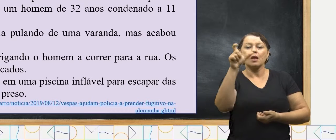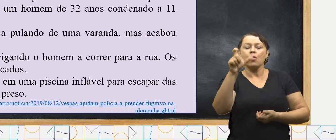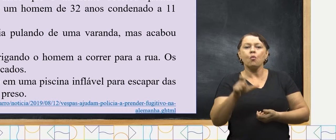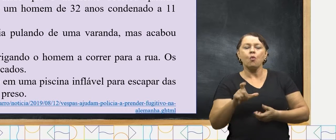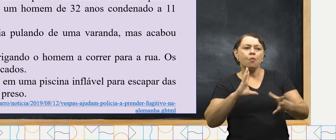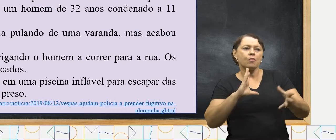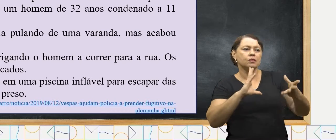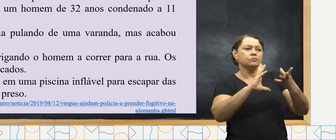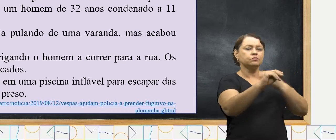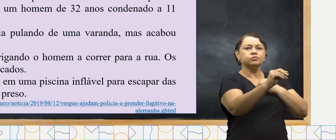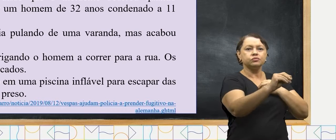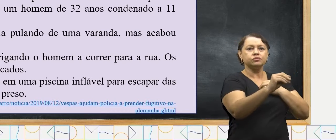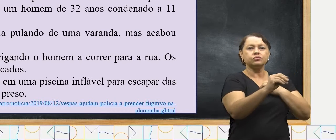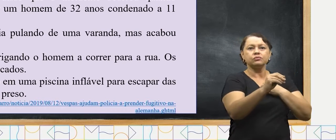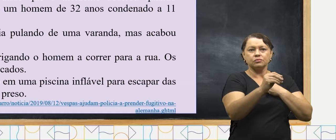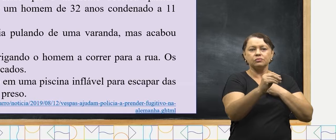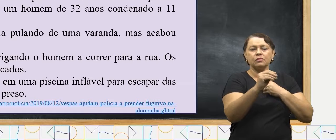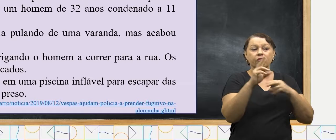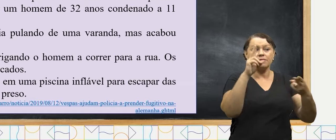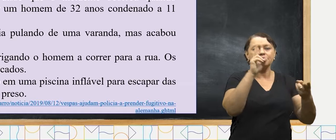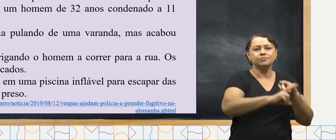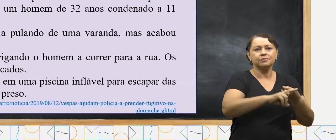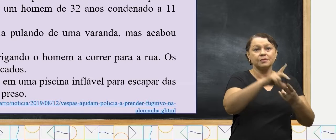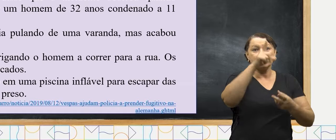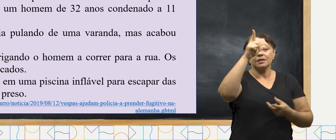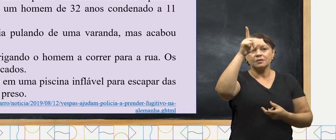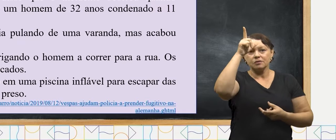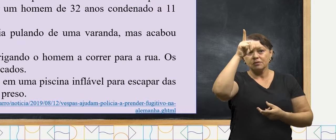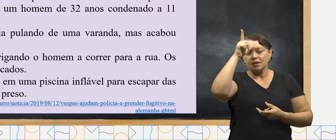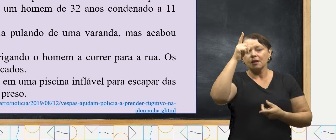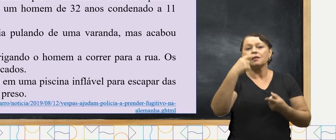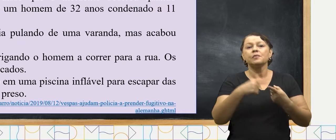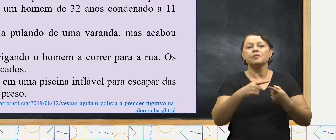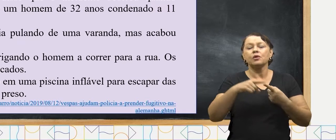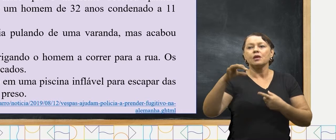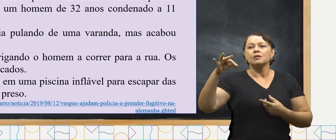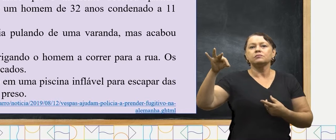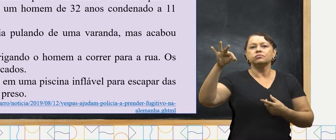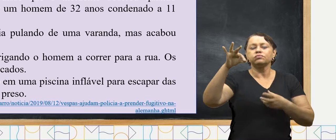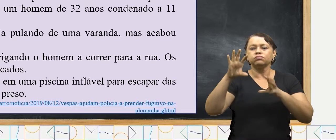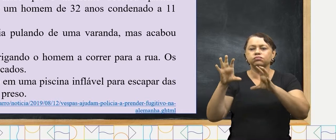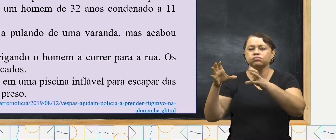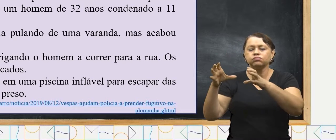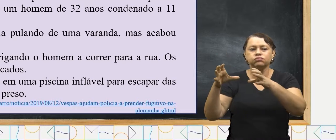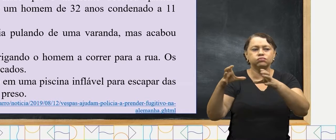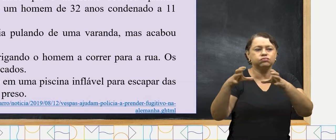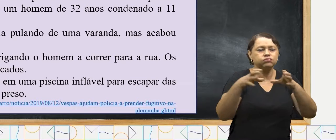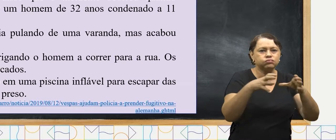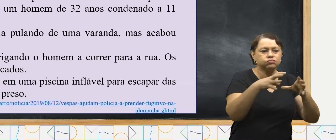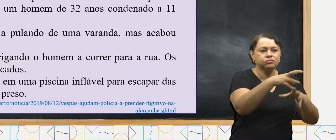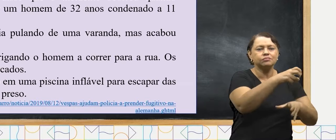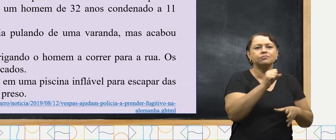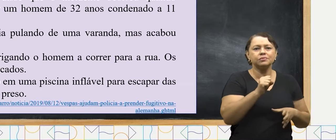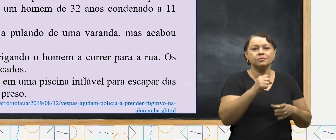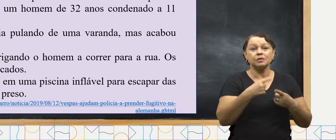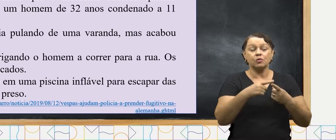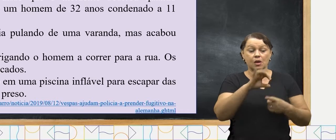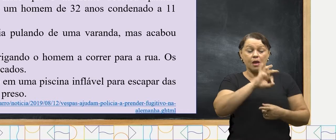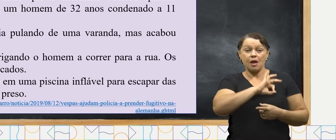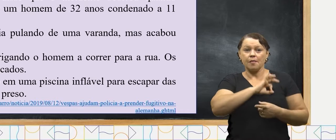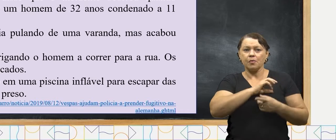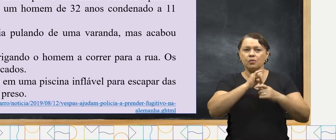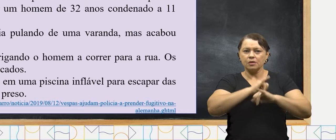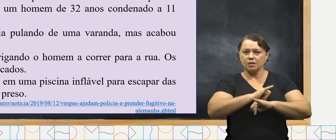polícia foi preso na Alemanha graças a um enxame de vespas. A polícia de Oldenburg disse que